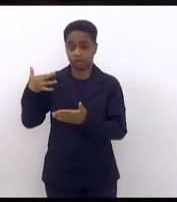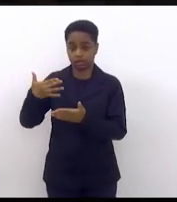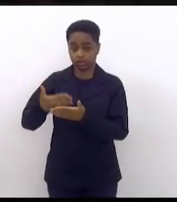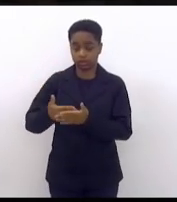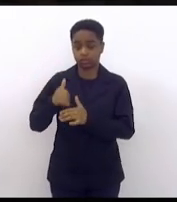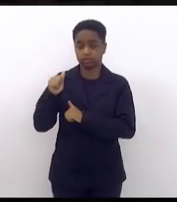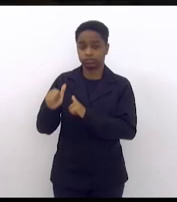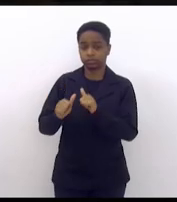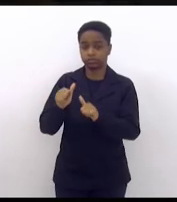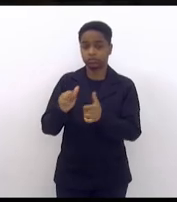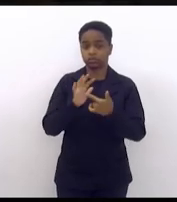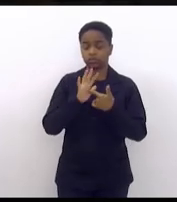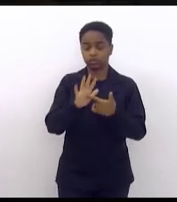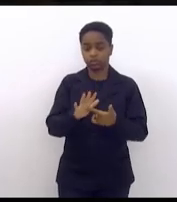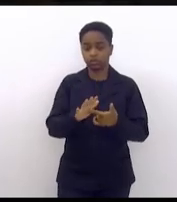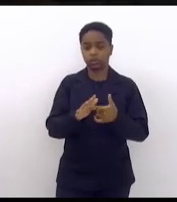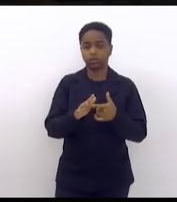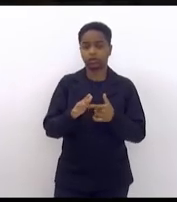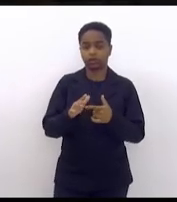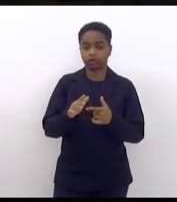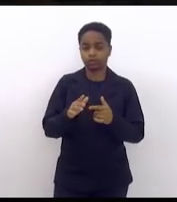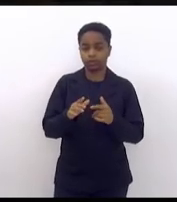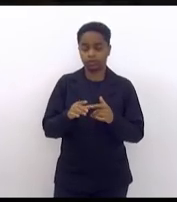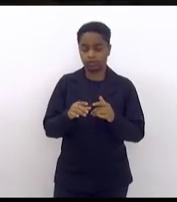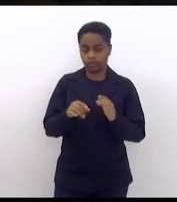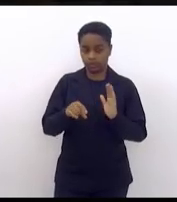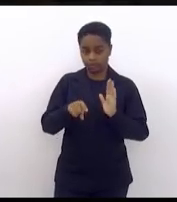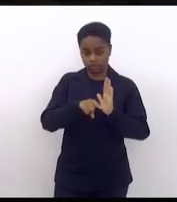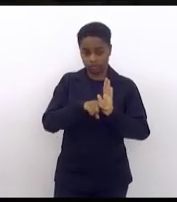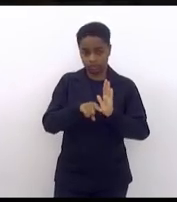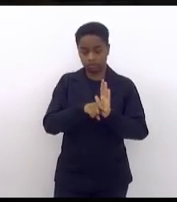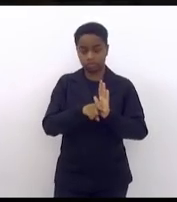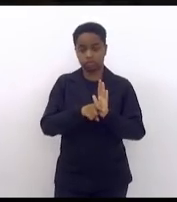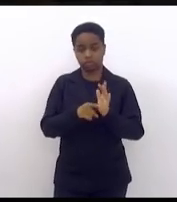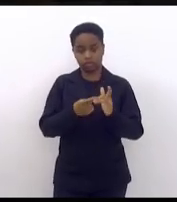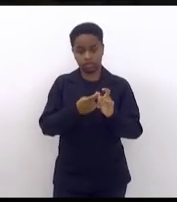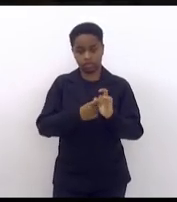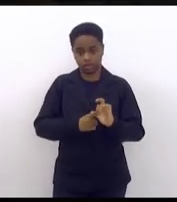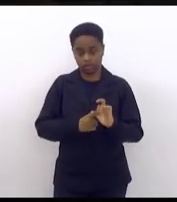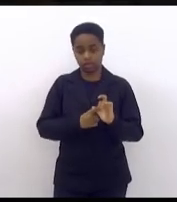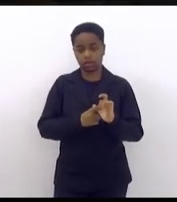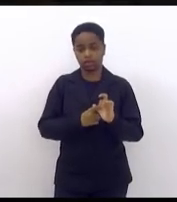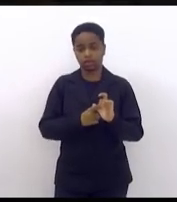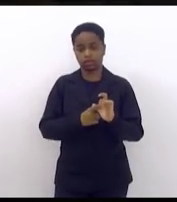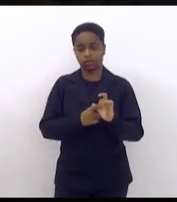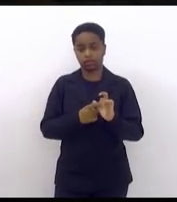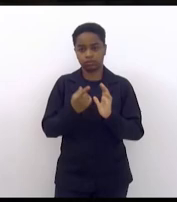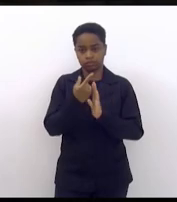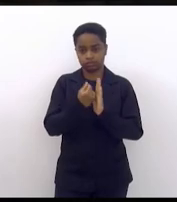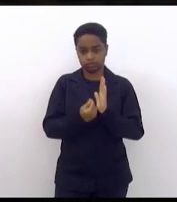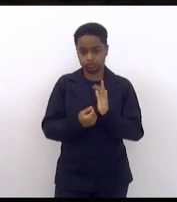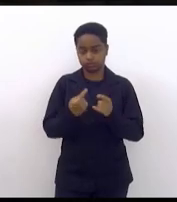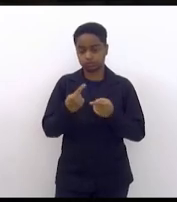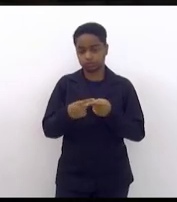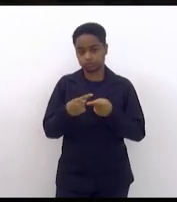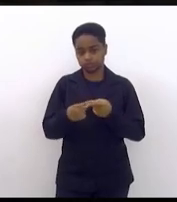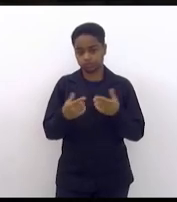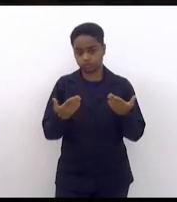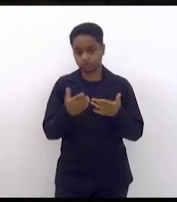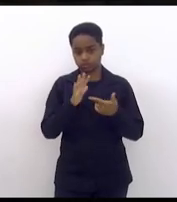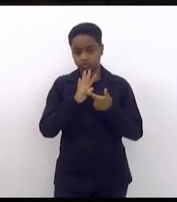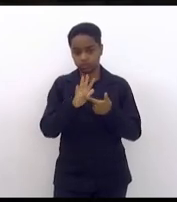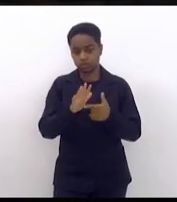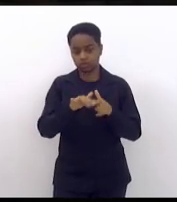reatualiza um déficit orçamentário. O déficit hoje apresentado agora, em função da entrega da